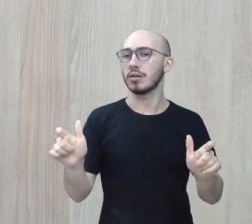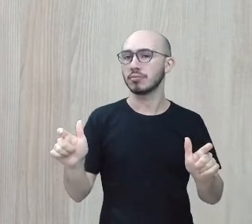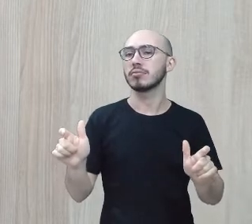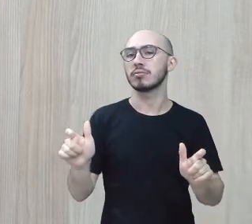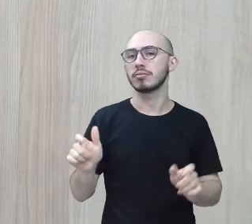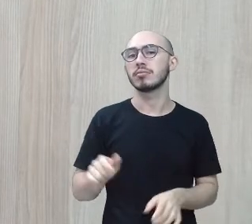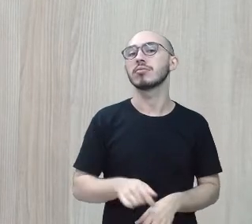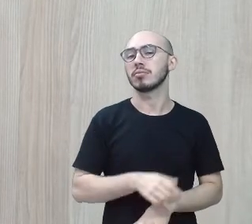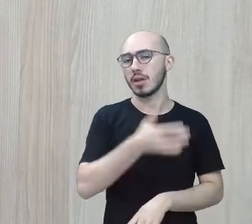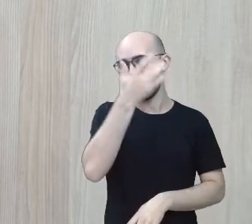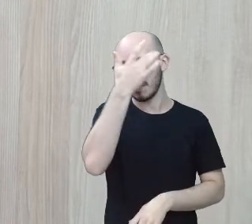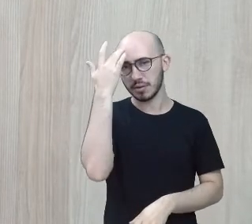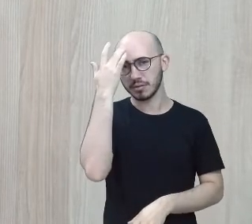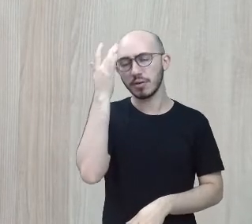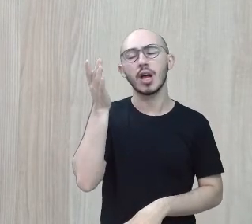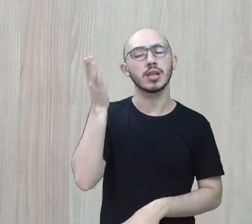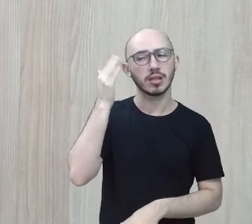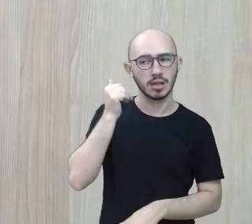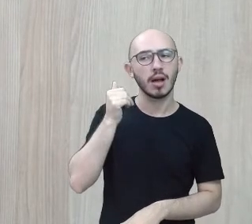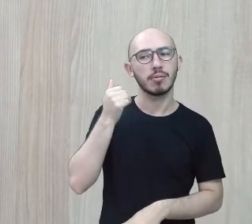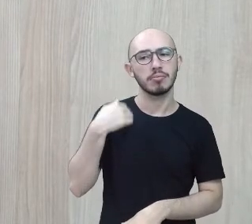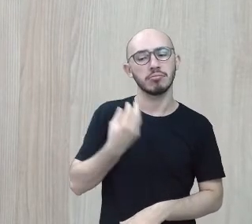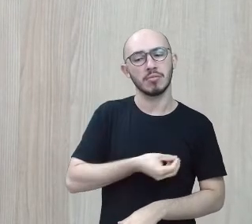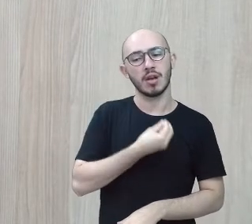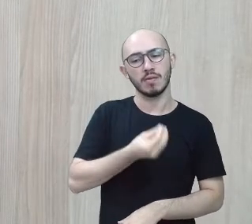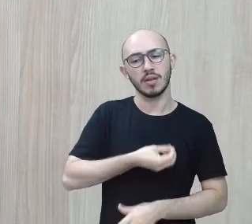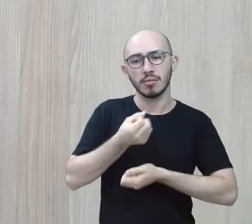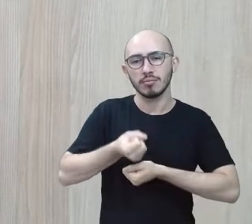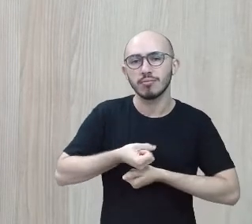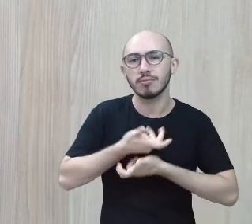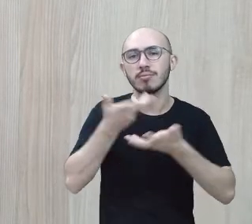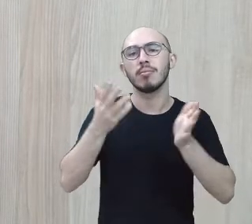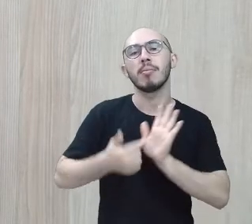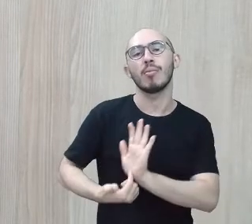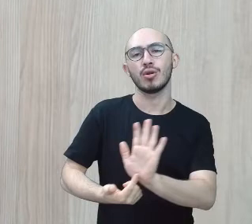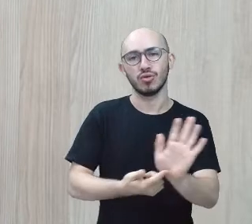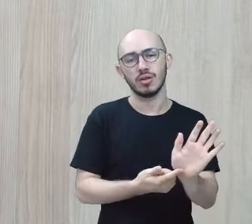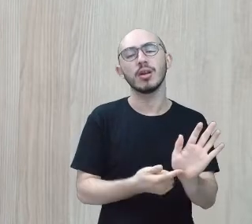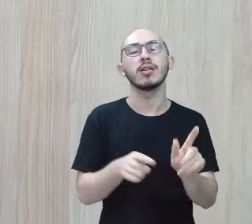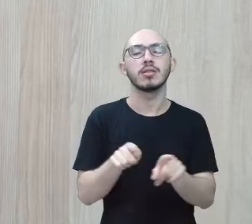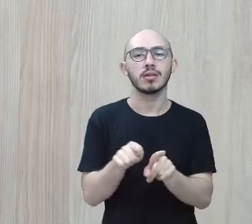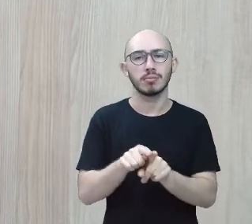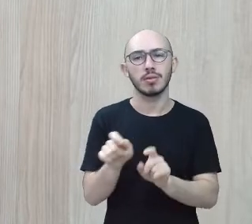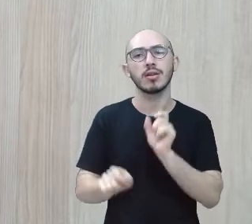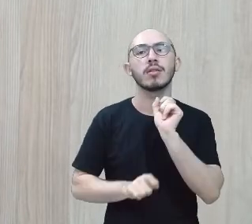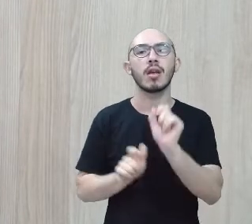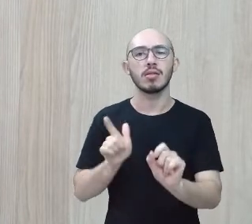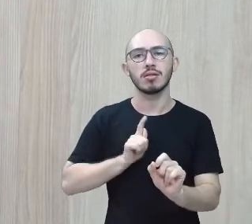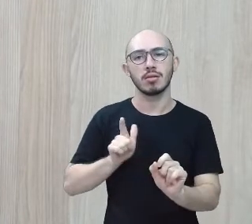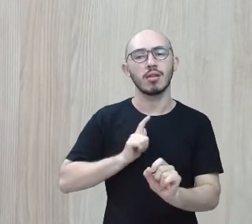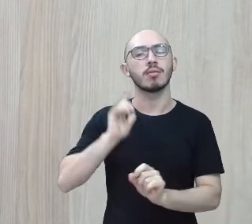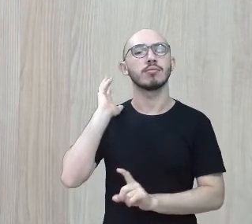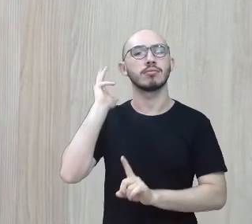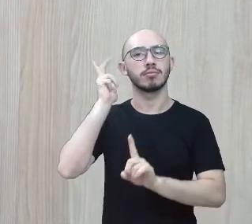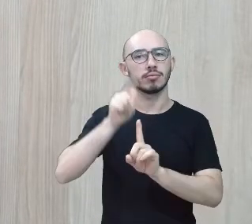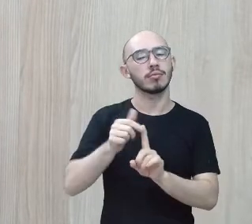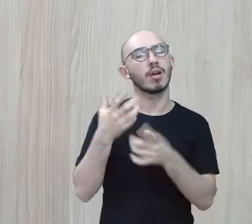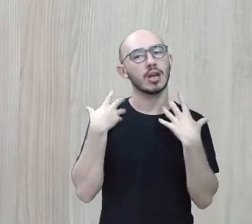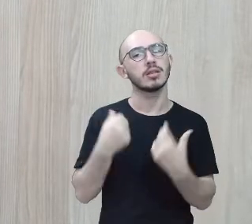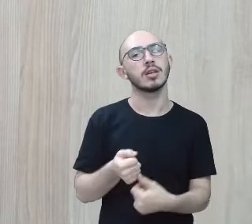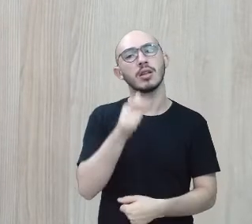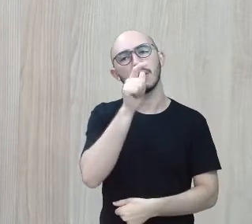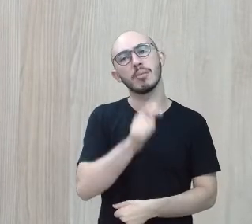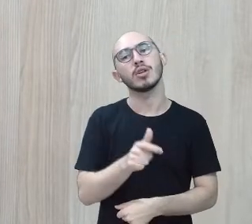biografado está ciente daquilo que está sendo narrado, tá certo? Então, a gente tem a biografia autorizada pelo biografado,